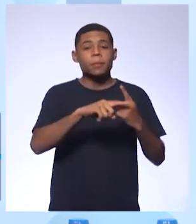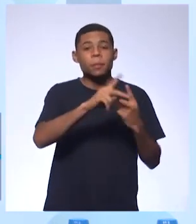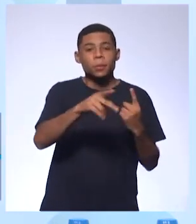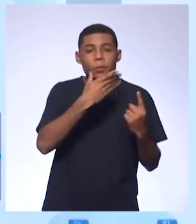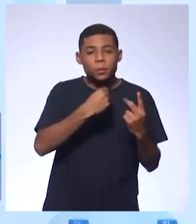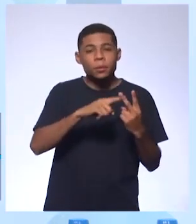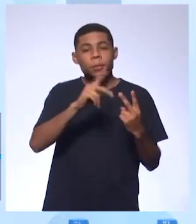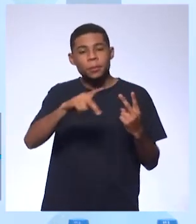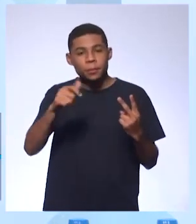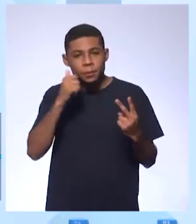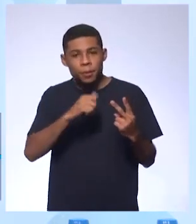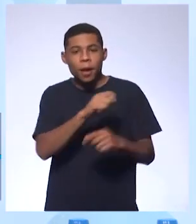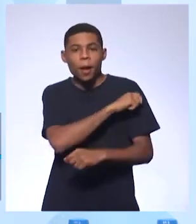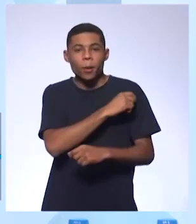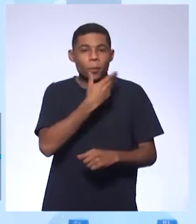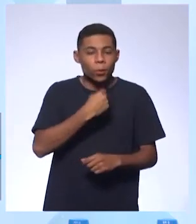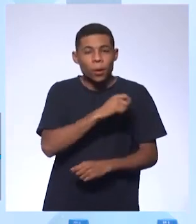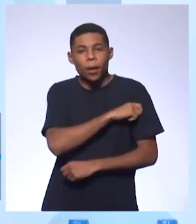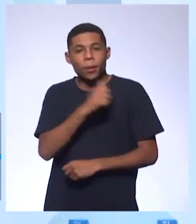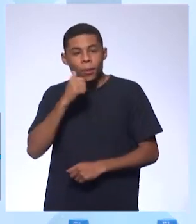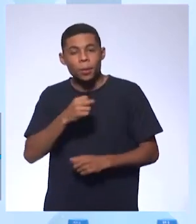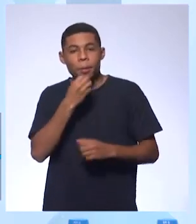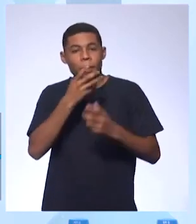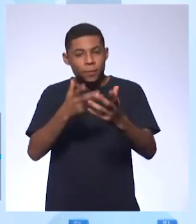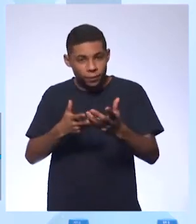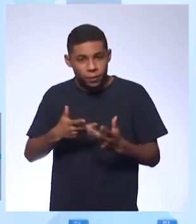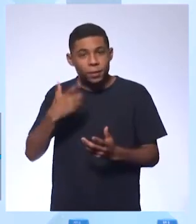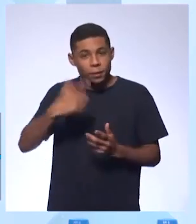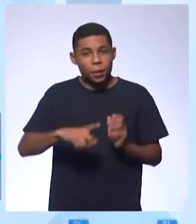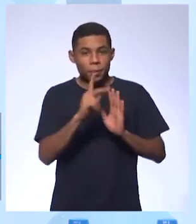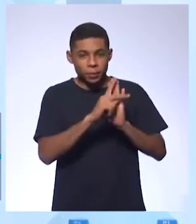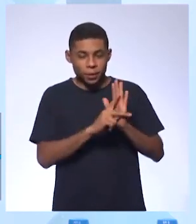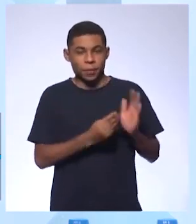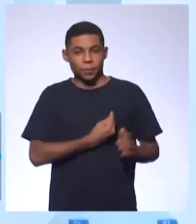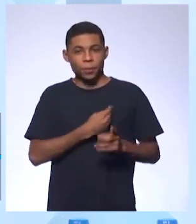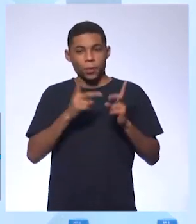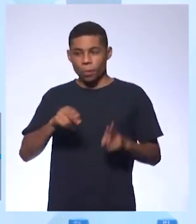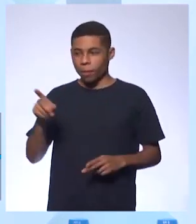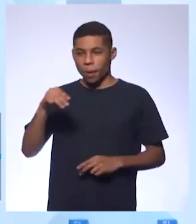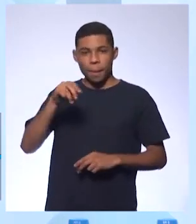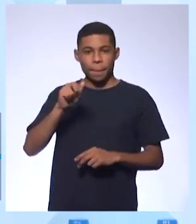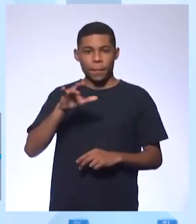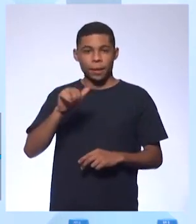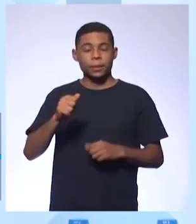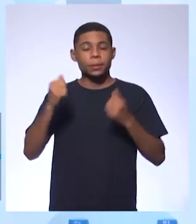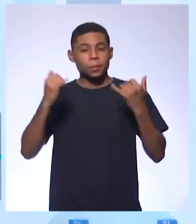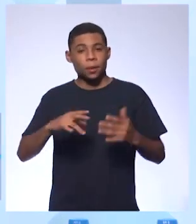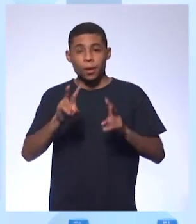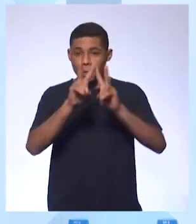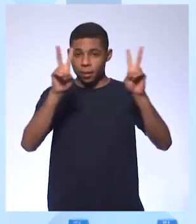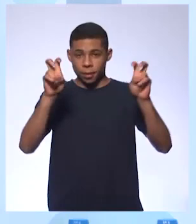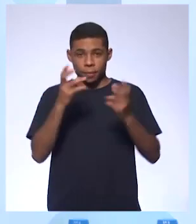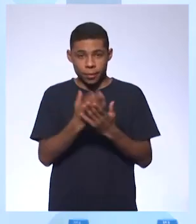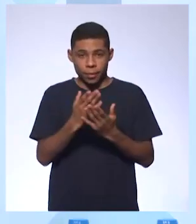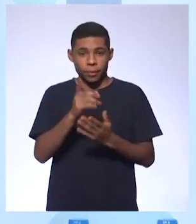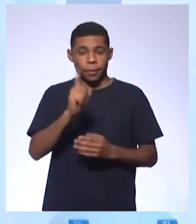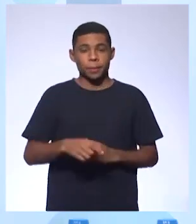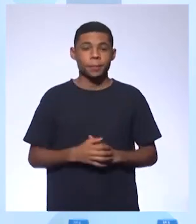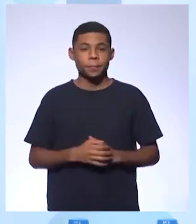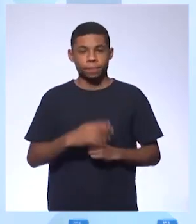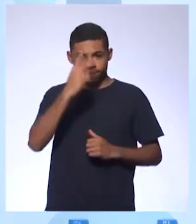alunos e alunas. Bem-vindos a mais uma aula de Projeto de Vida. E como a professora Márcia falou, o tema da nossa aula hoje